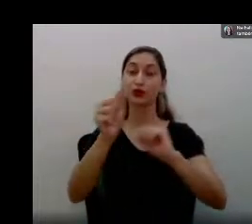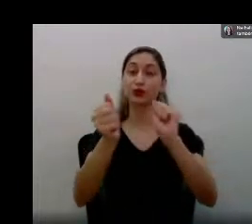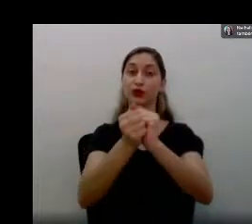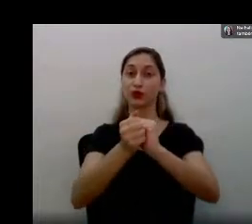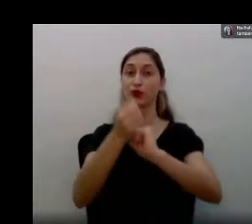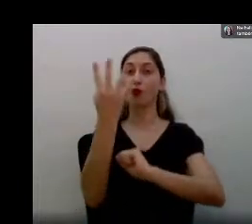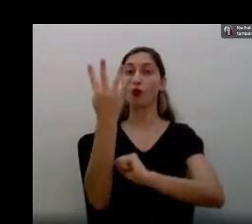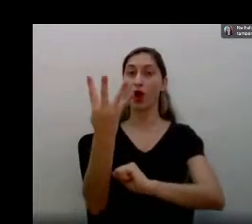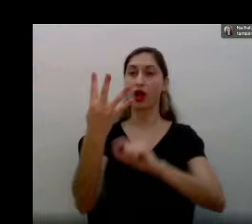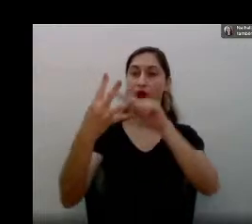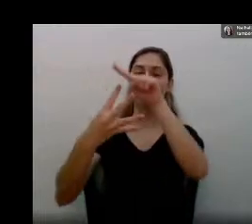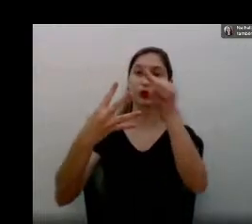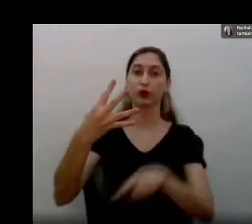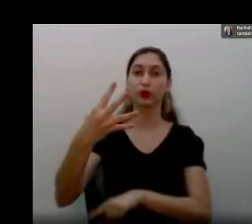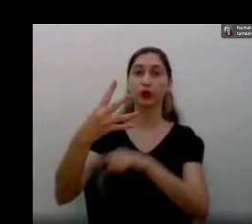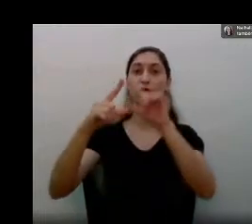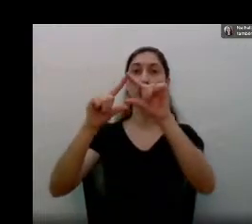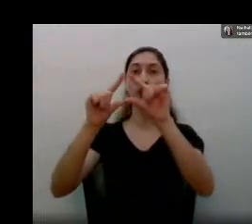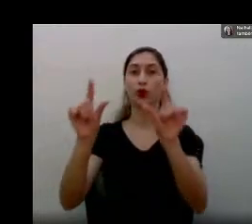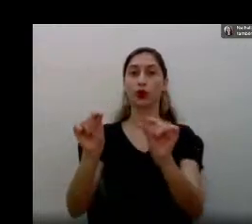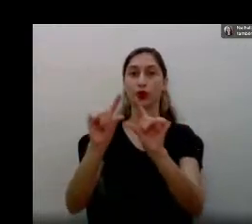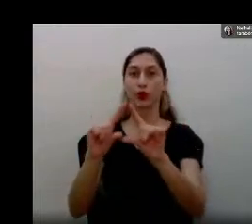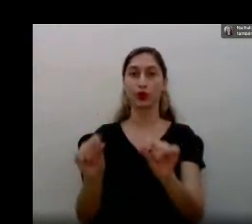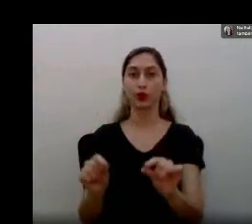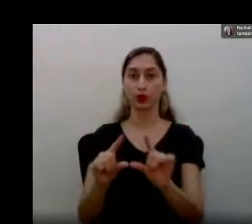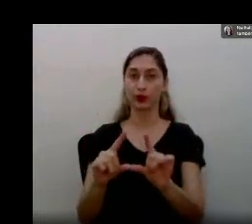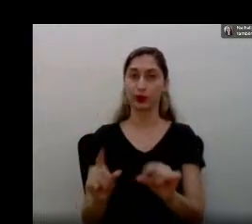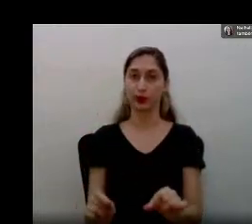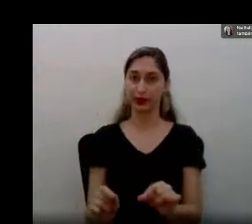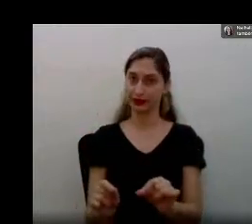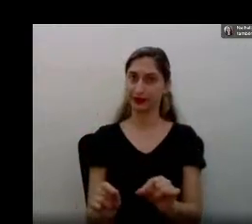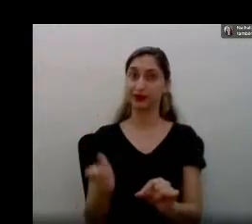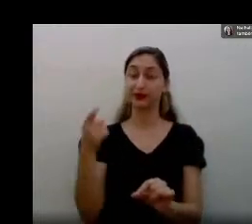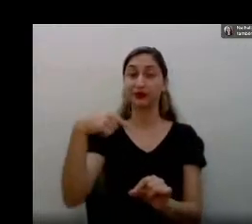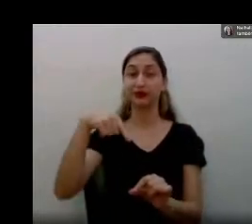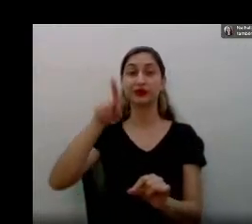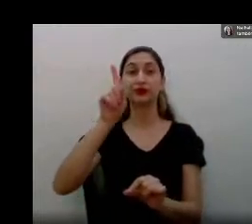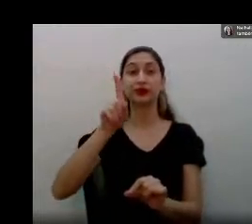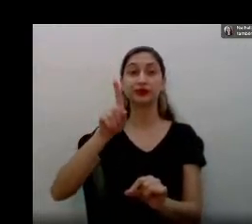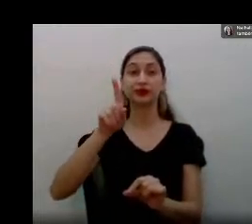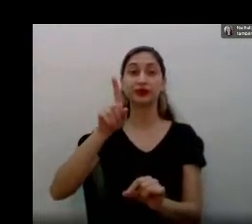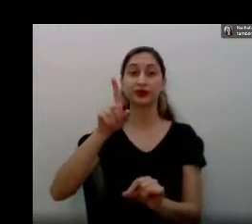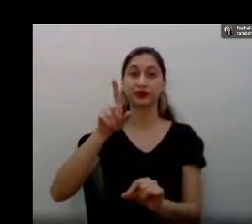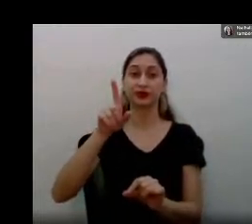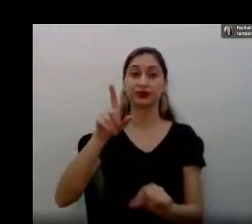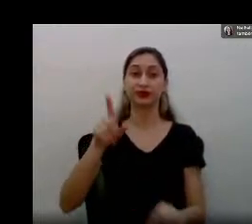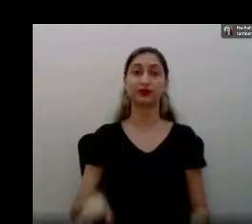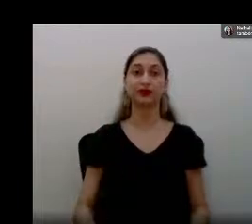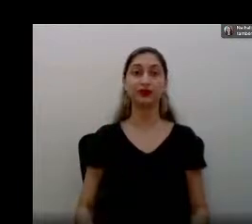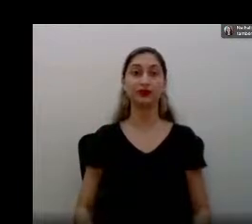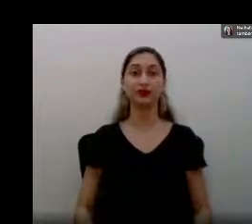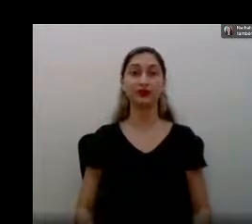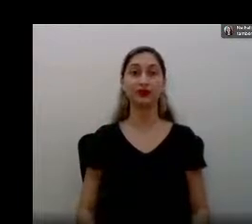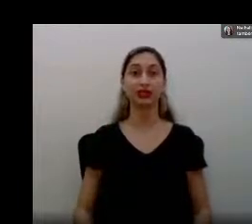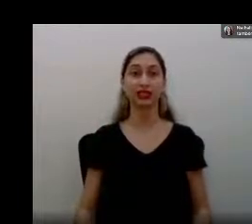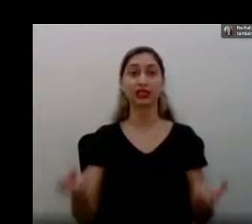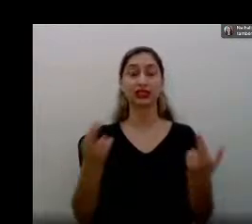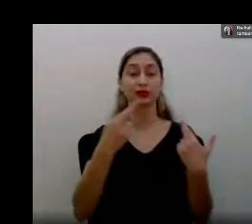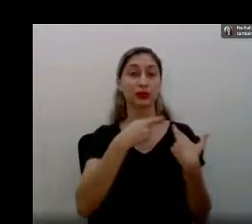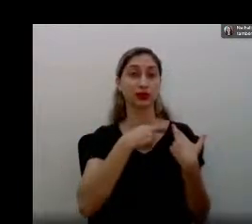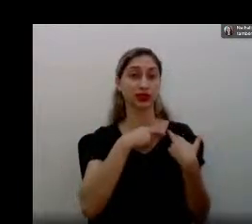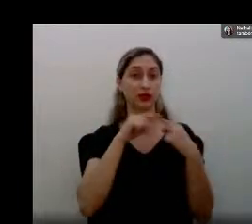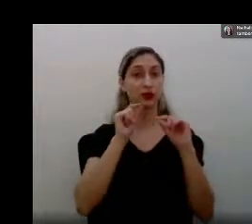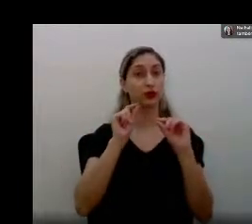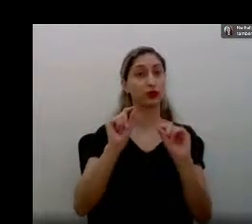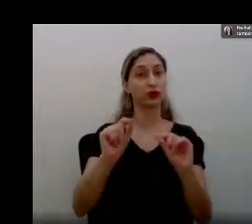responsável por toda não é Ah mas vou falar a transformação acho que eu posso dizer